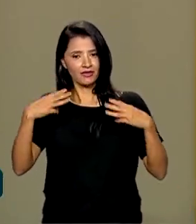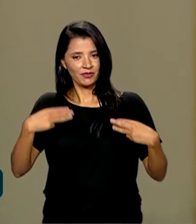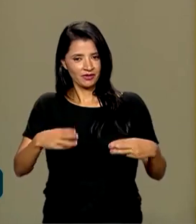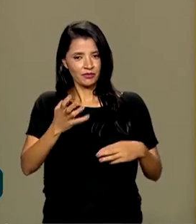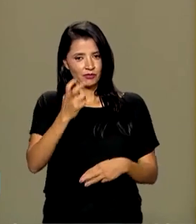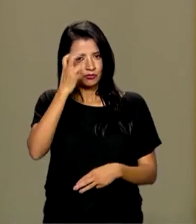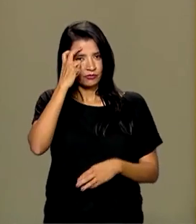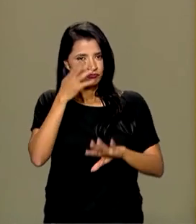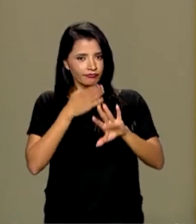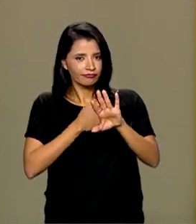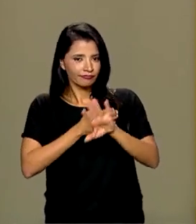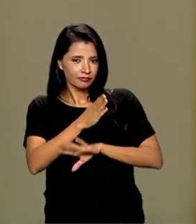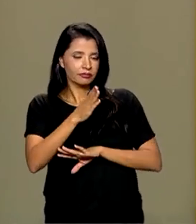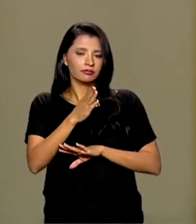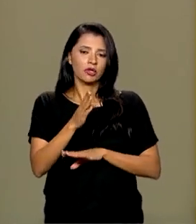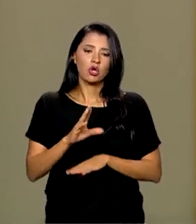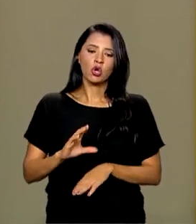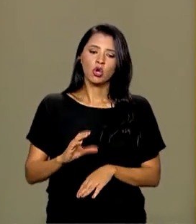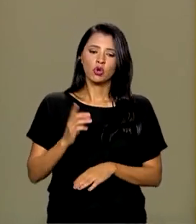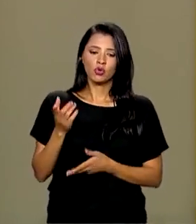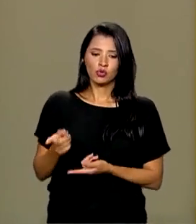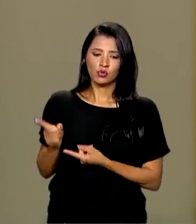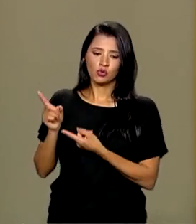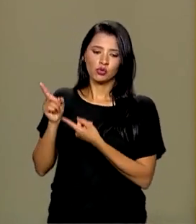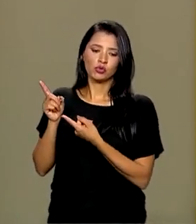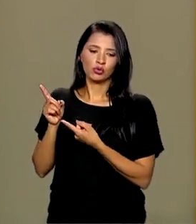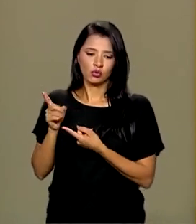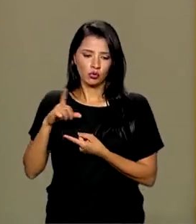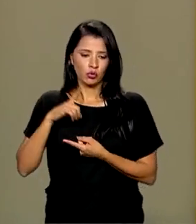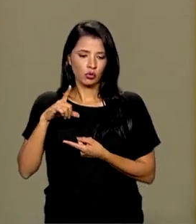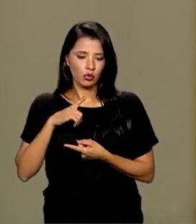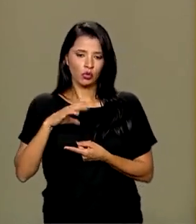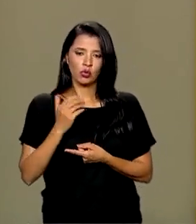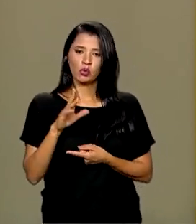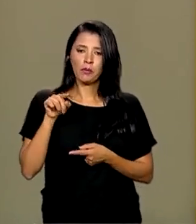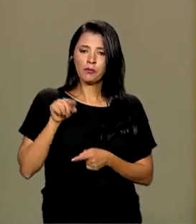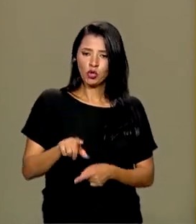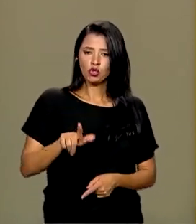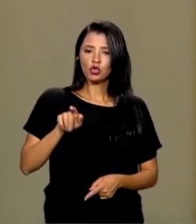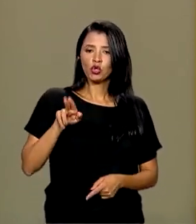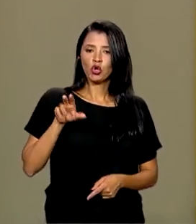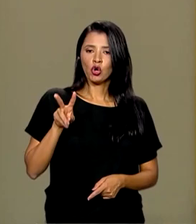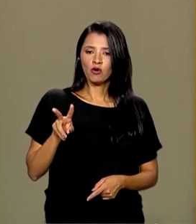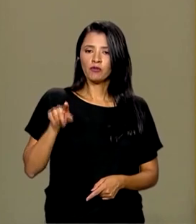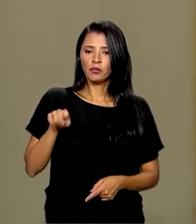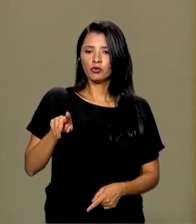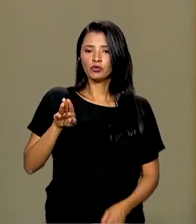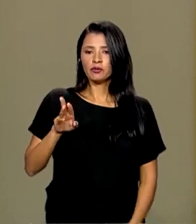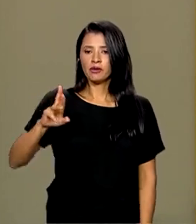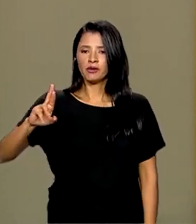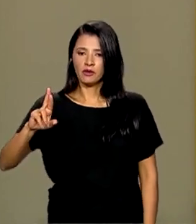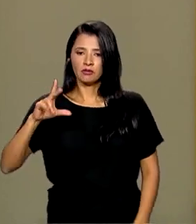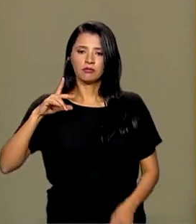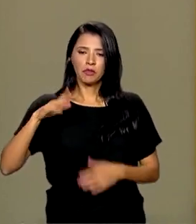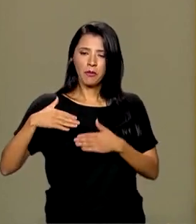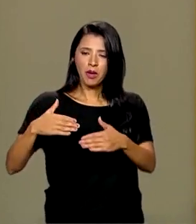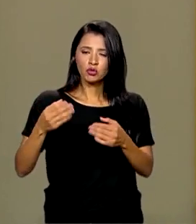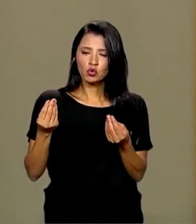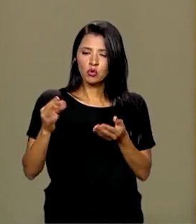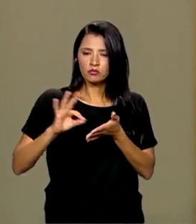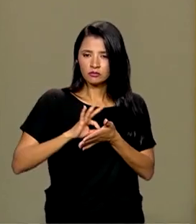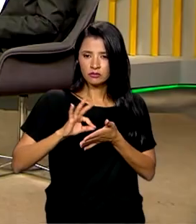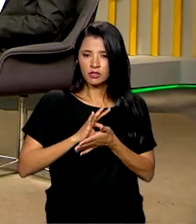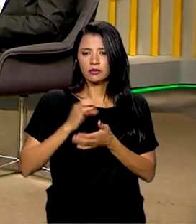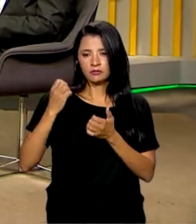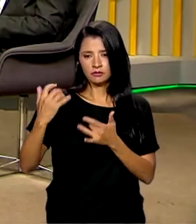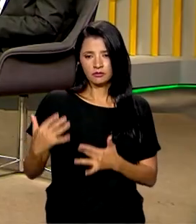Cultura, cultura.gov.br, que vai estar o passo a passo e o caminho de como se inscrever, né? A gente